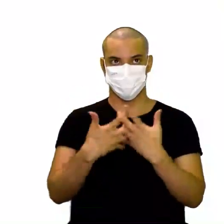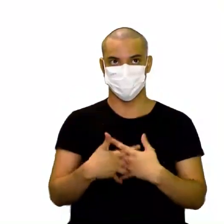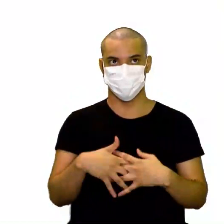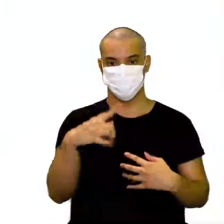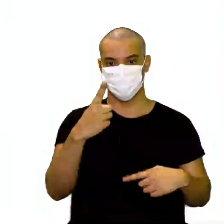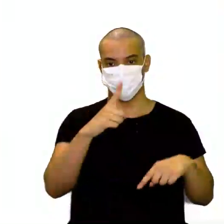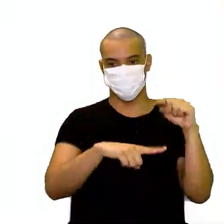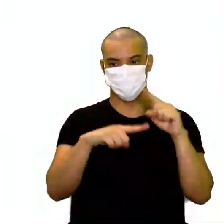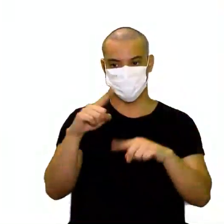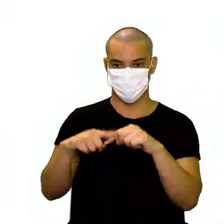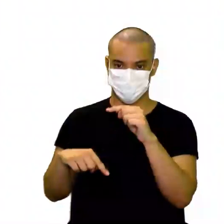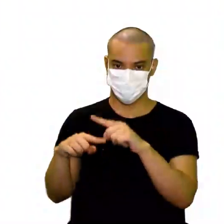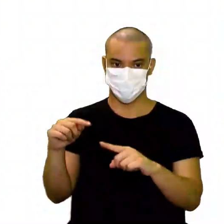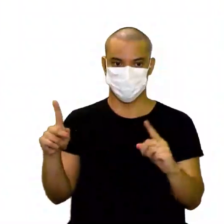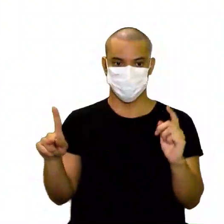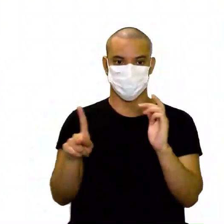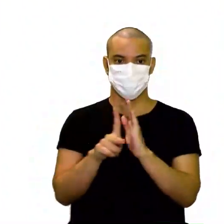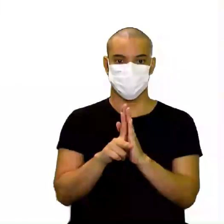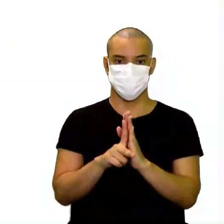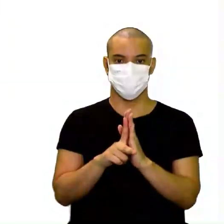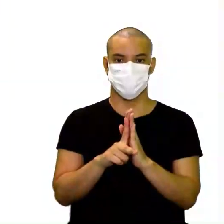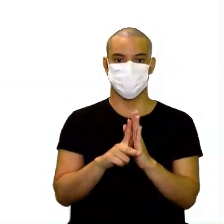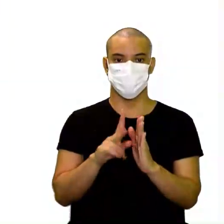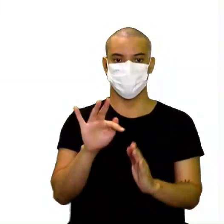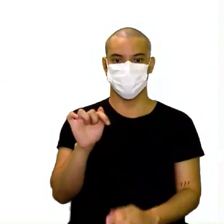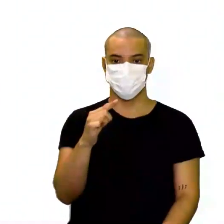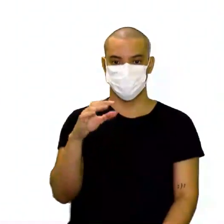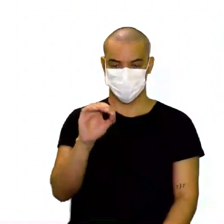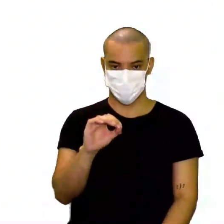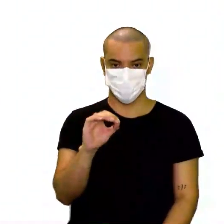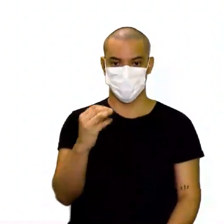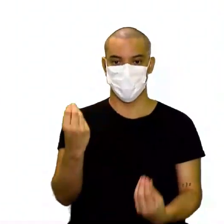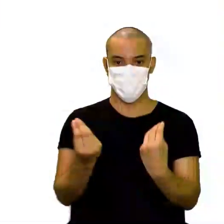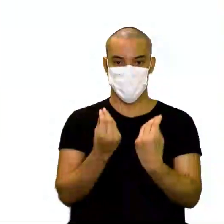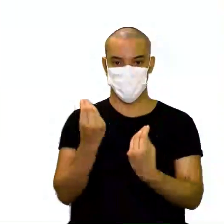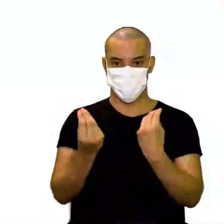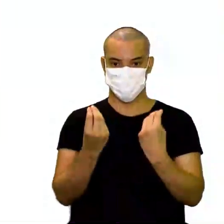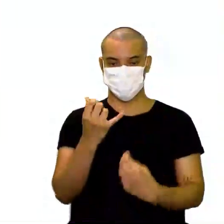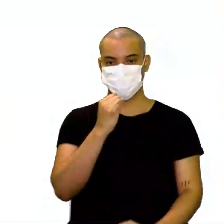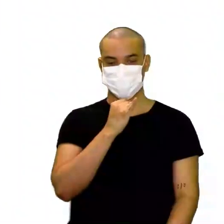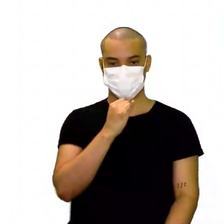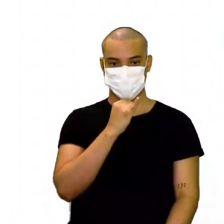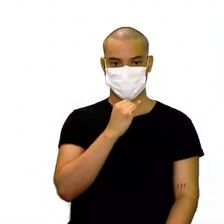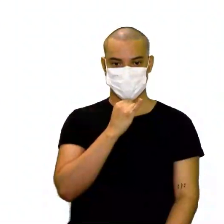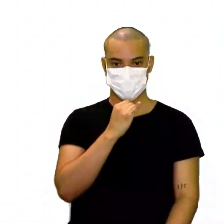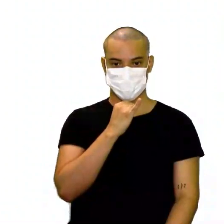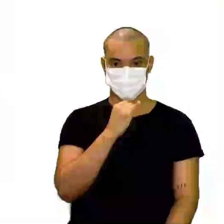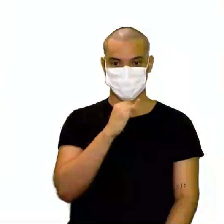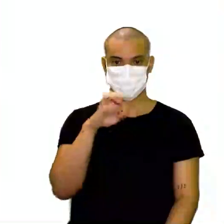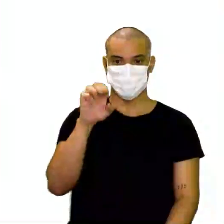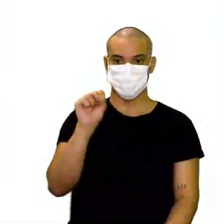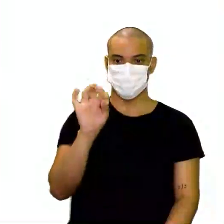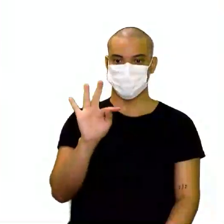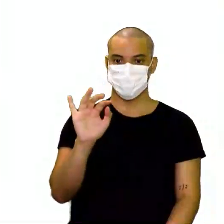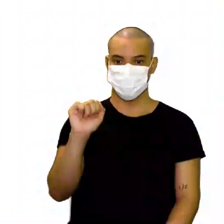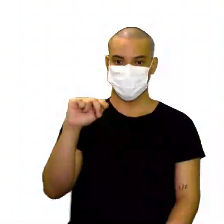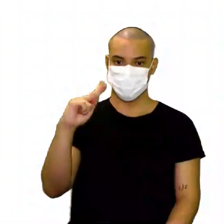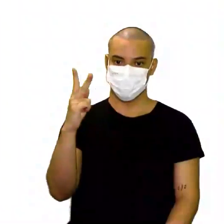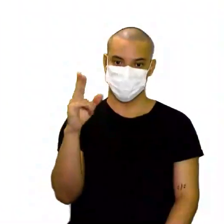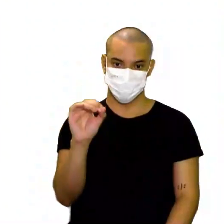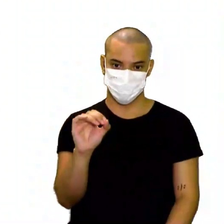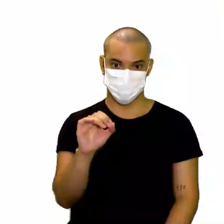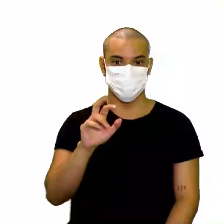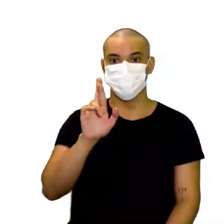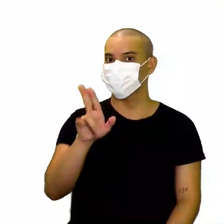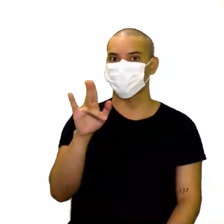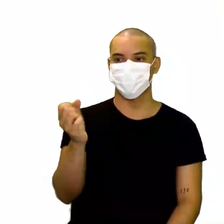um material de baixo ponto de fusão, como, olha só um exemplo aqui, o estânio. Pessoal, não